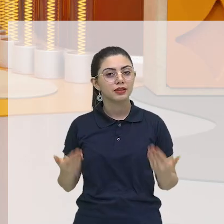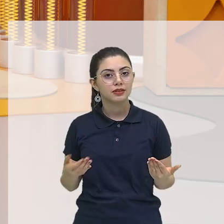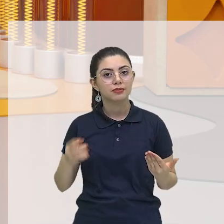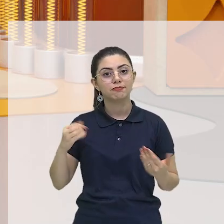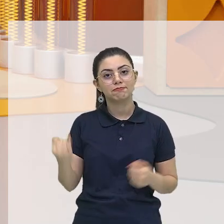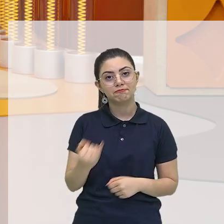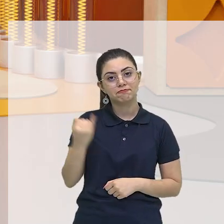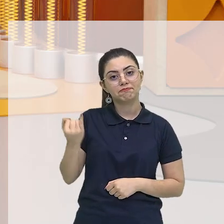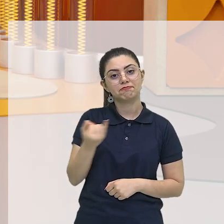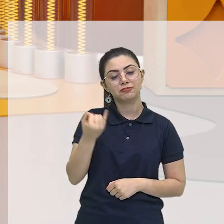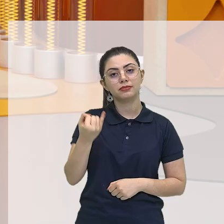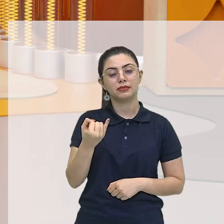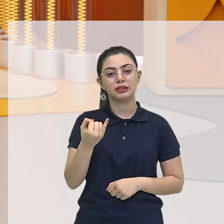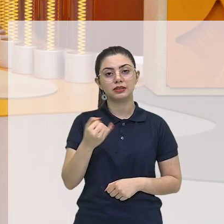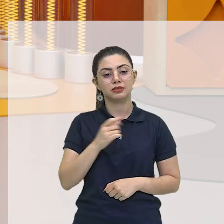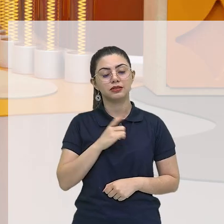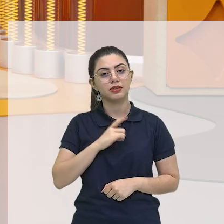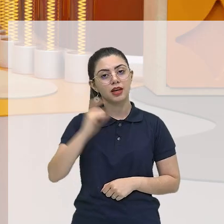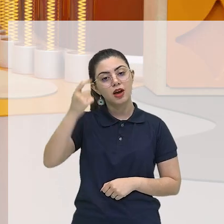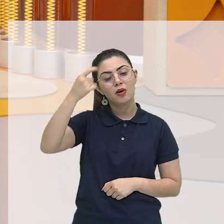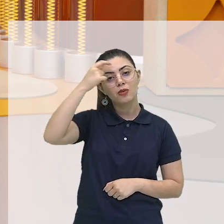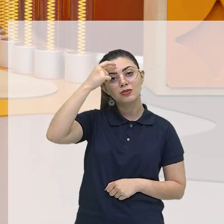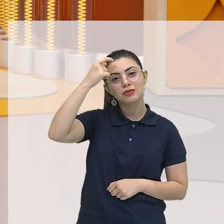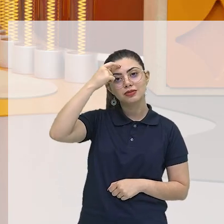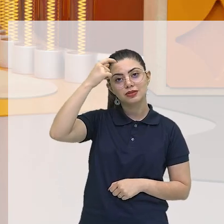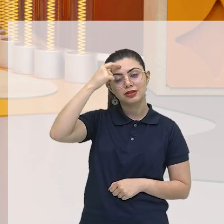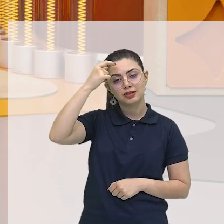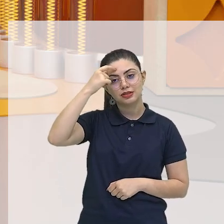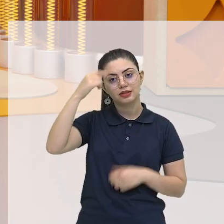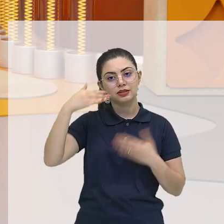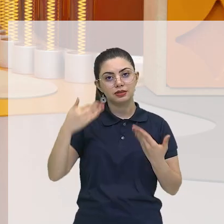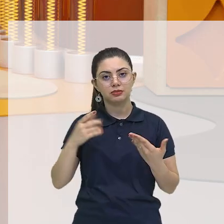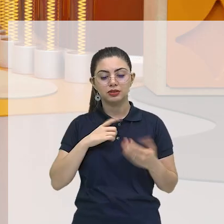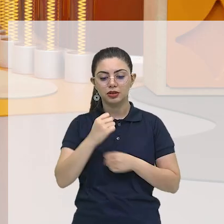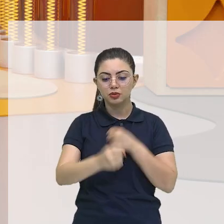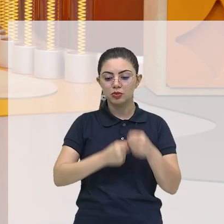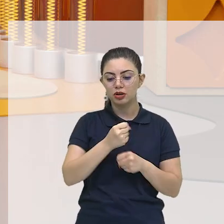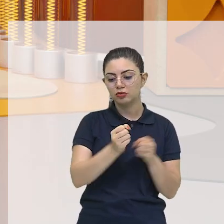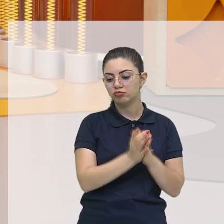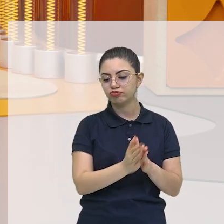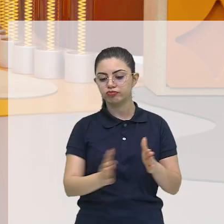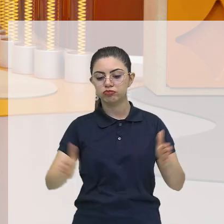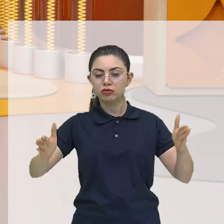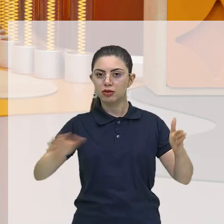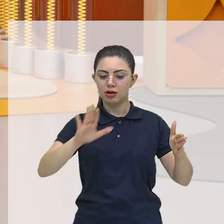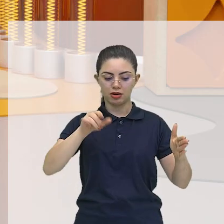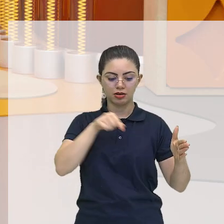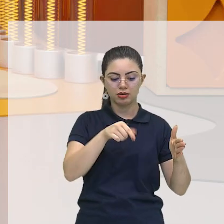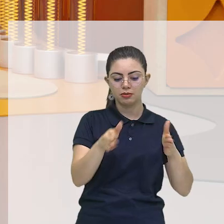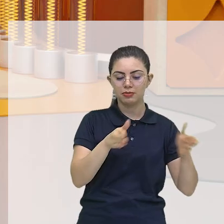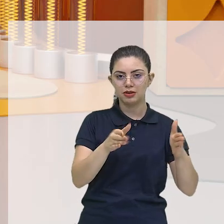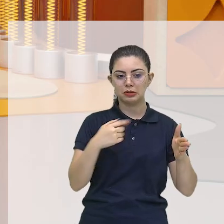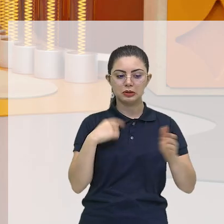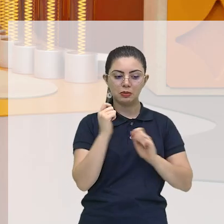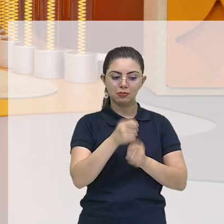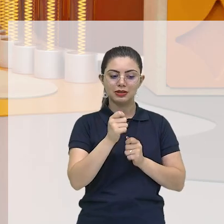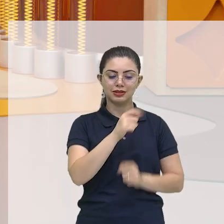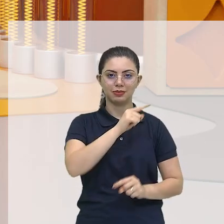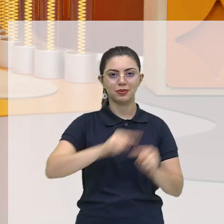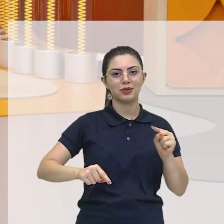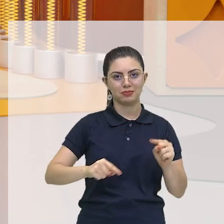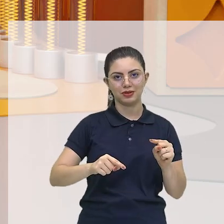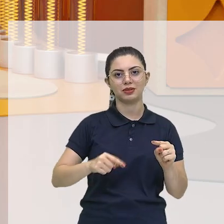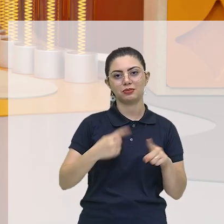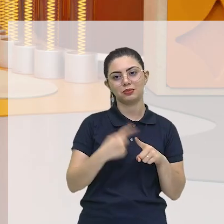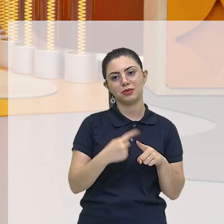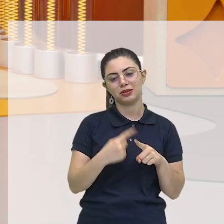que é importante também a gente ter essa conscientização de que existem períodos que não pode realizar essa prática da pesca, mesmo